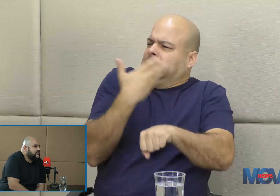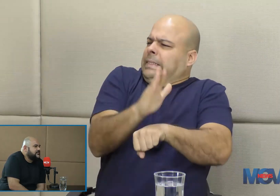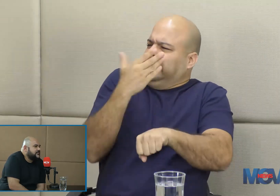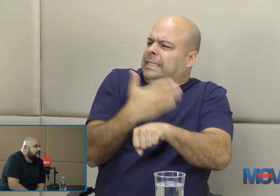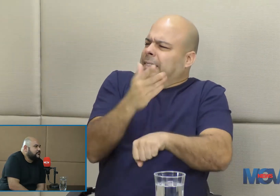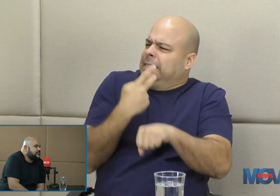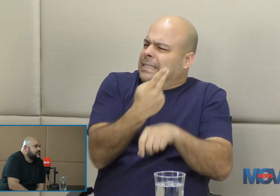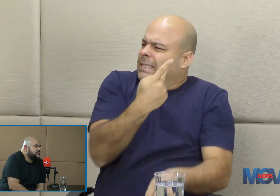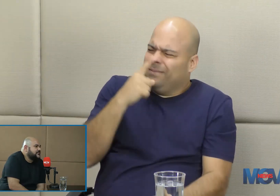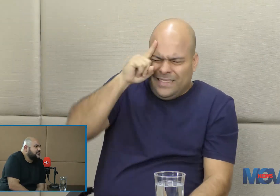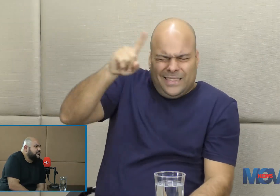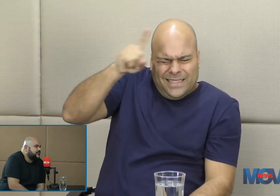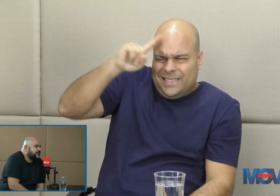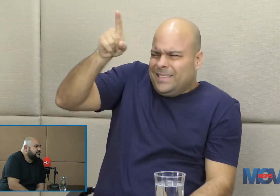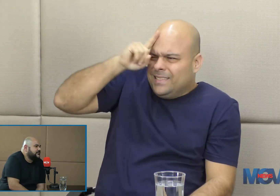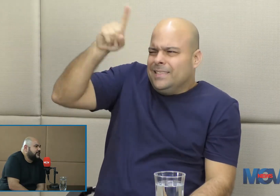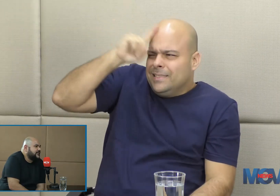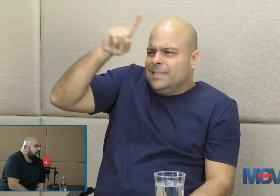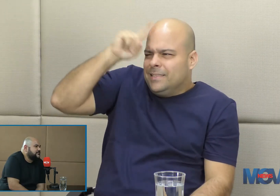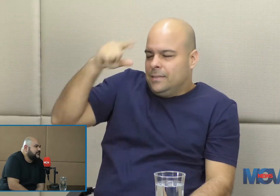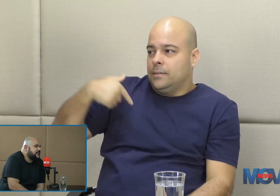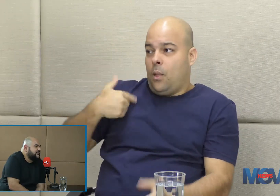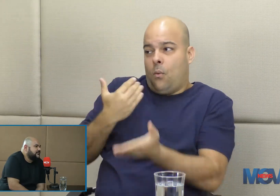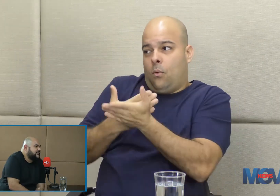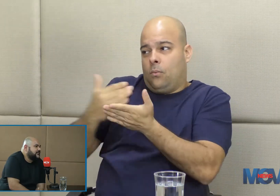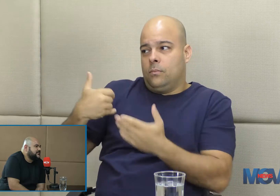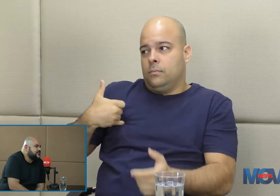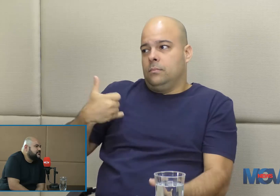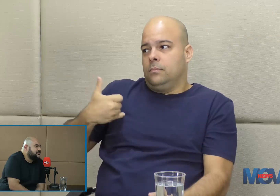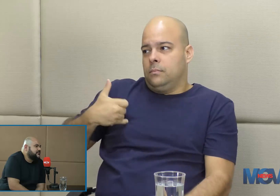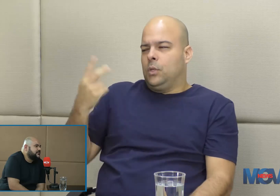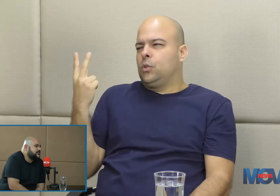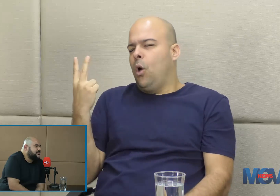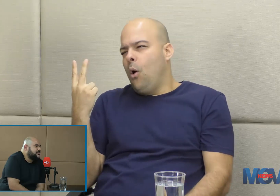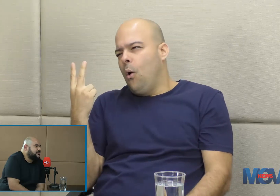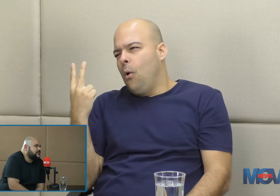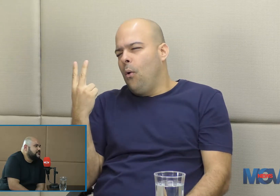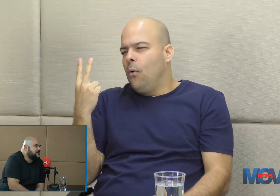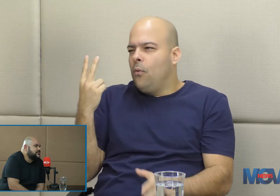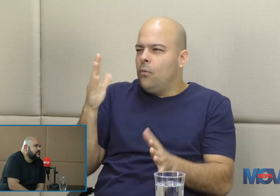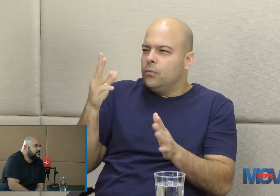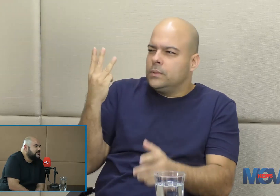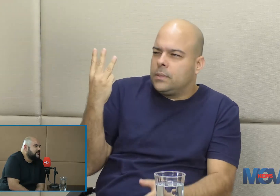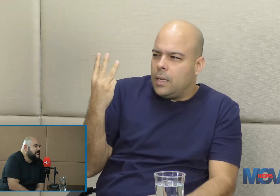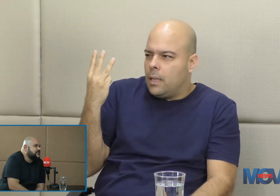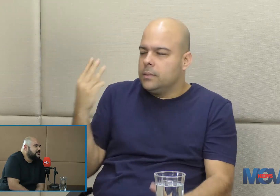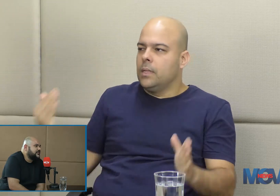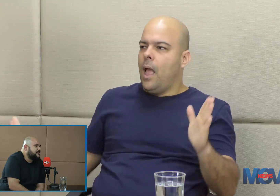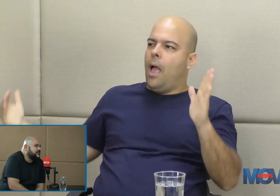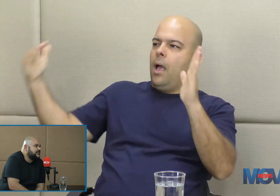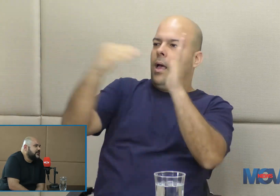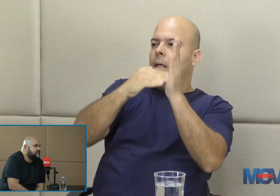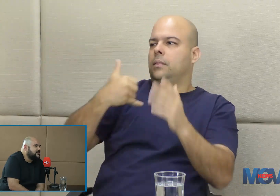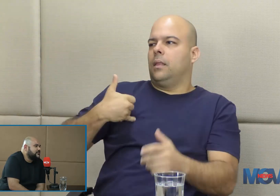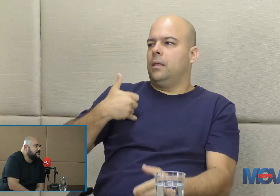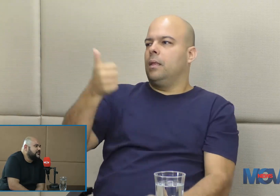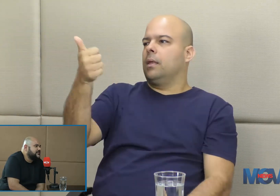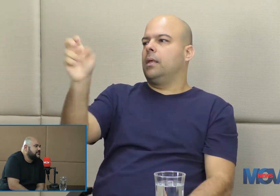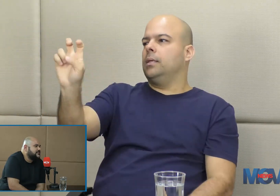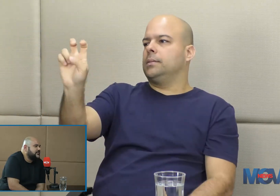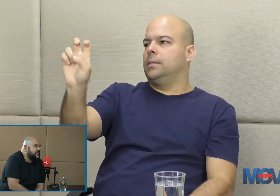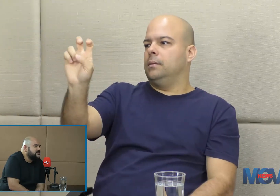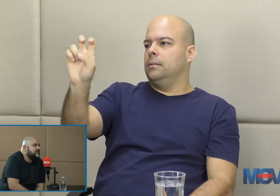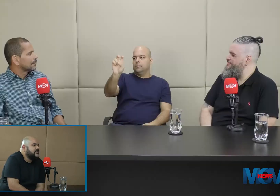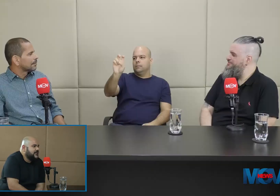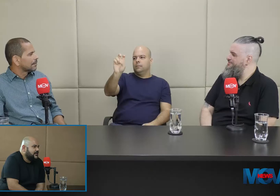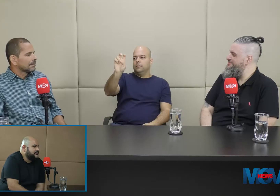treinava, fazia tudo que tinha que ser feito lá e mandava, e era cansativo, porque imagina, todos os dias. Então imagina eu na idade de 2, 3